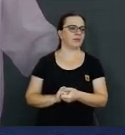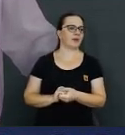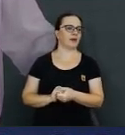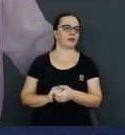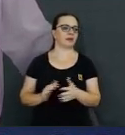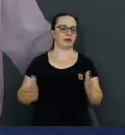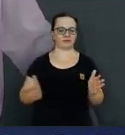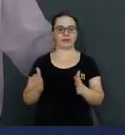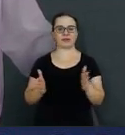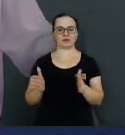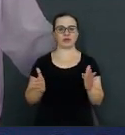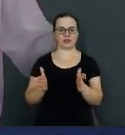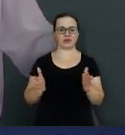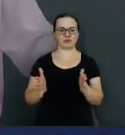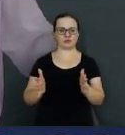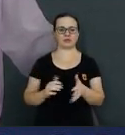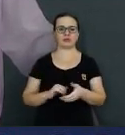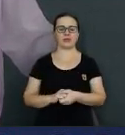o Senhor. Então,